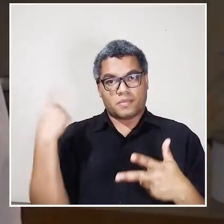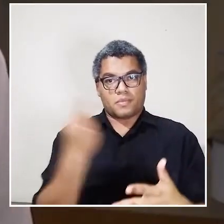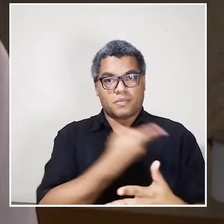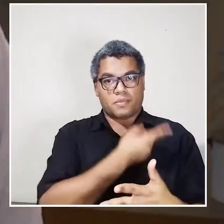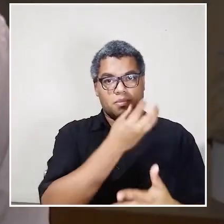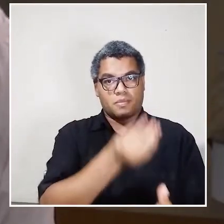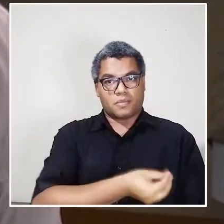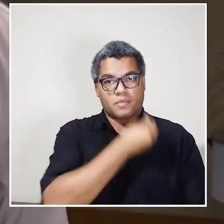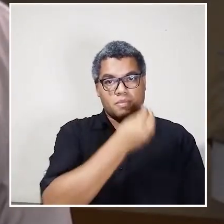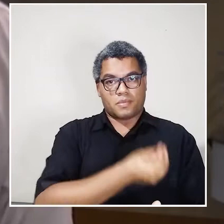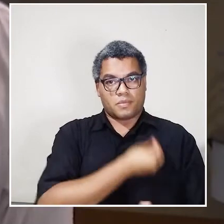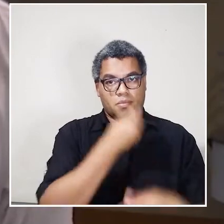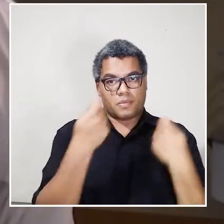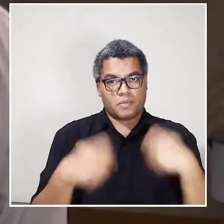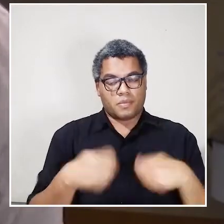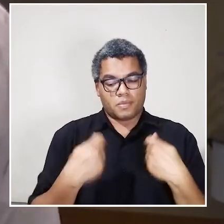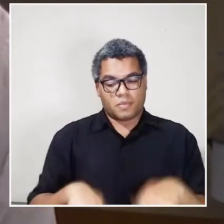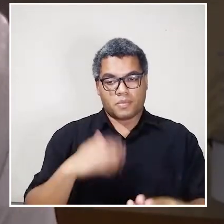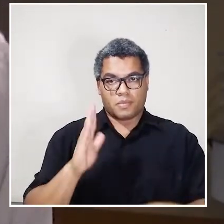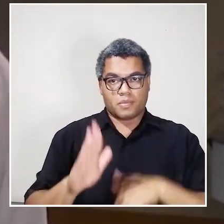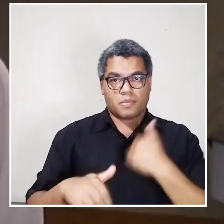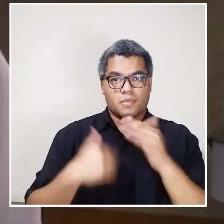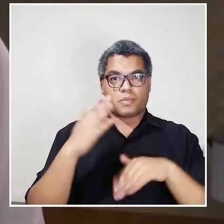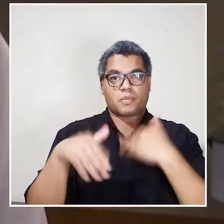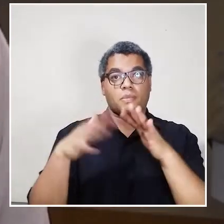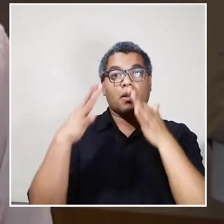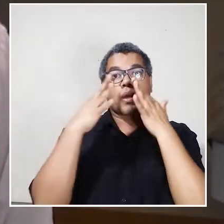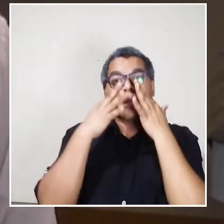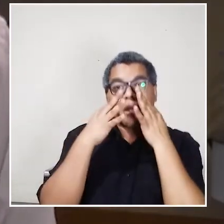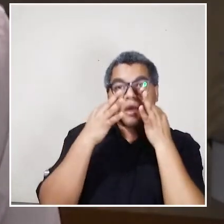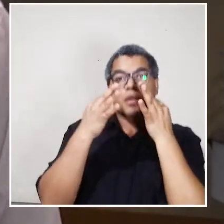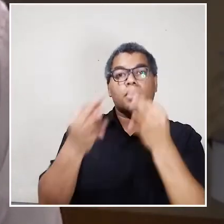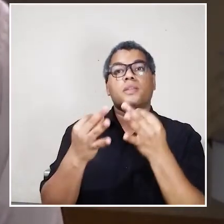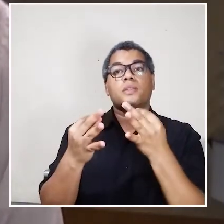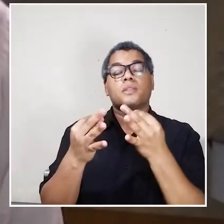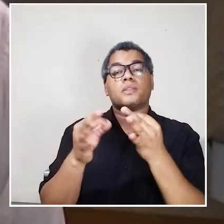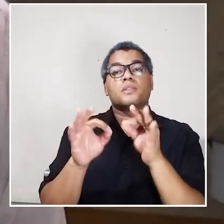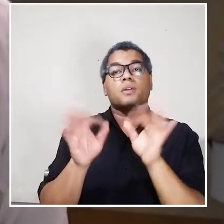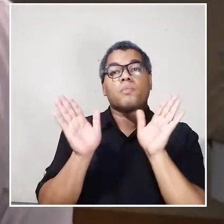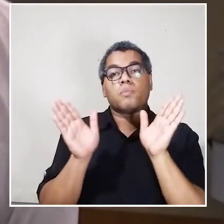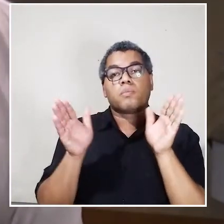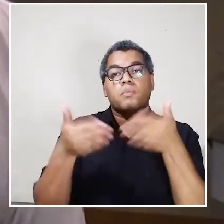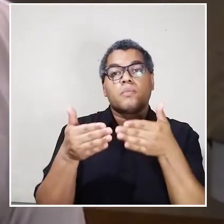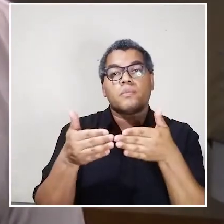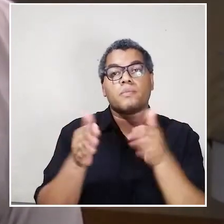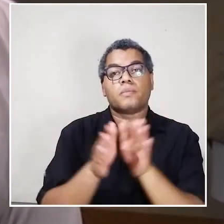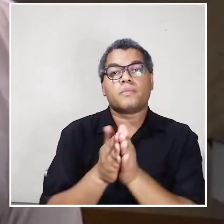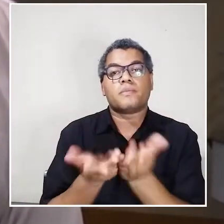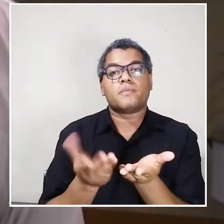vida, precisamos cultivar plena atenção à palavra do Senhor.